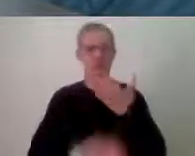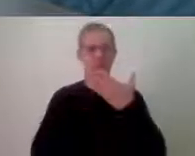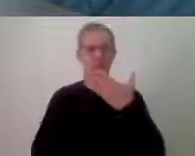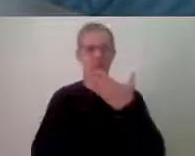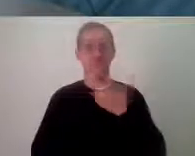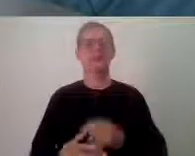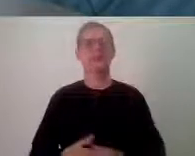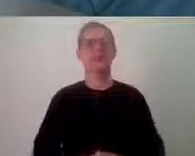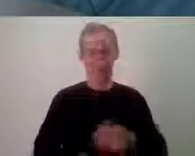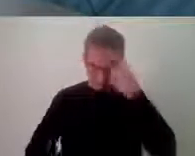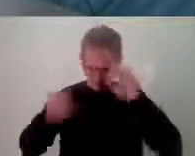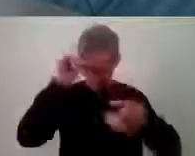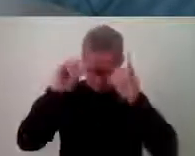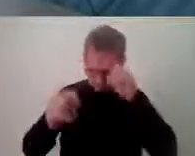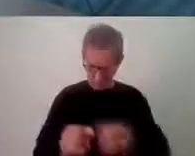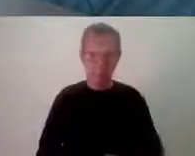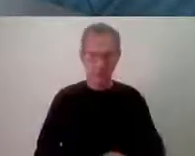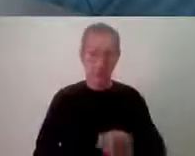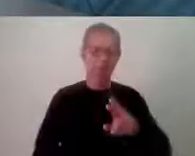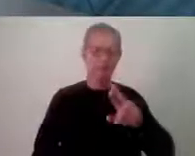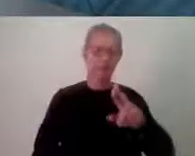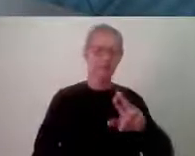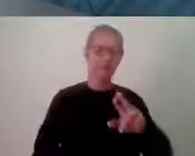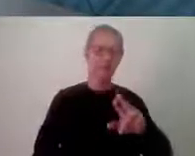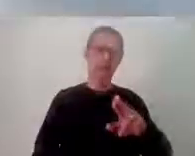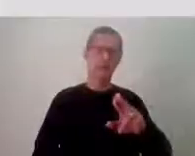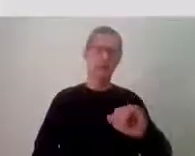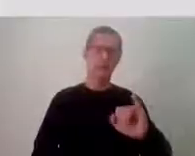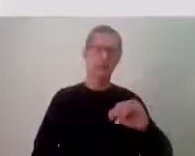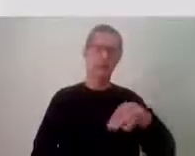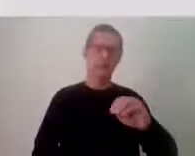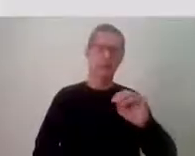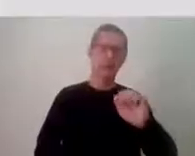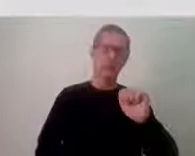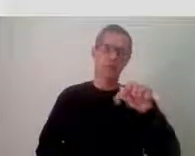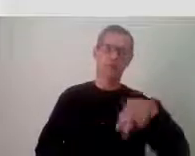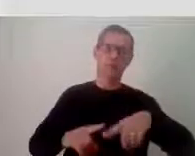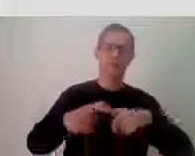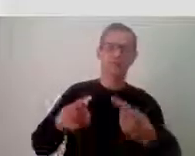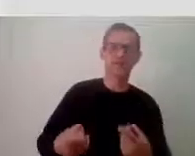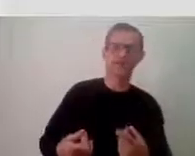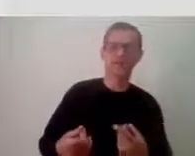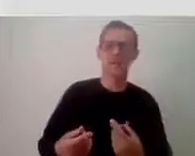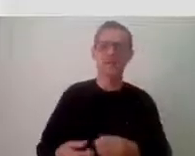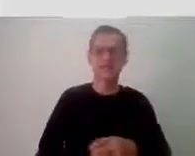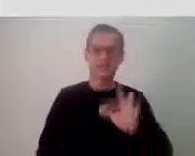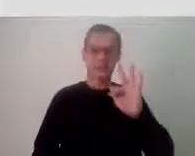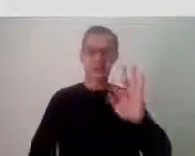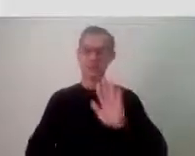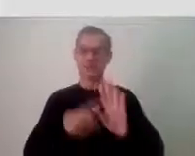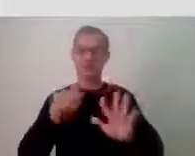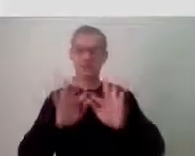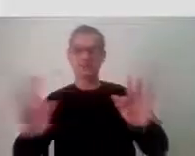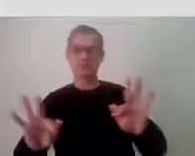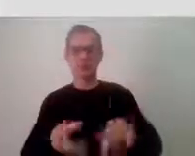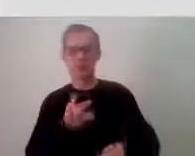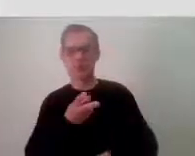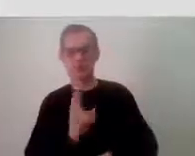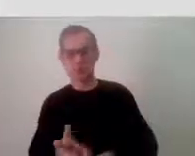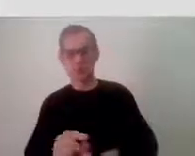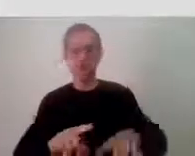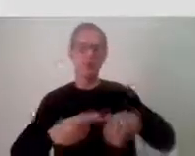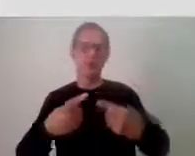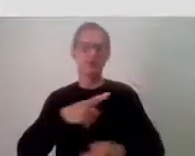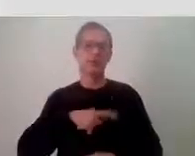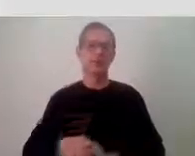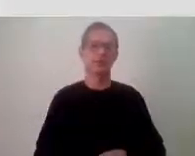justamente da ideia de Riemann. Acompanhe no quadro a definição. Se f, primeiro, a função tem que ser contínua. E ela